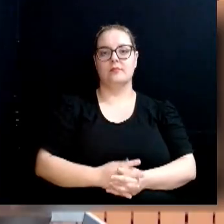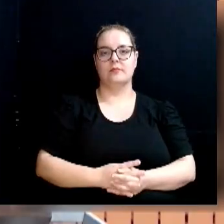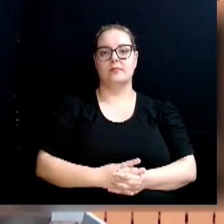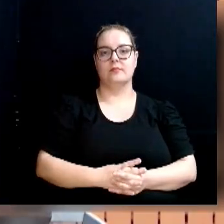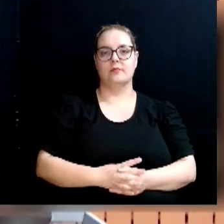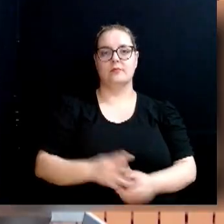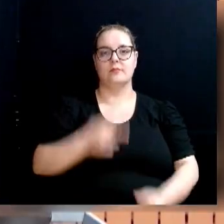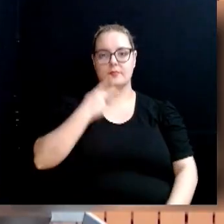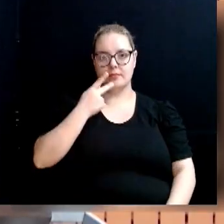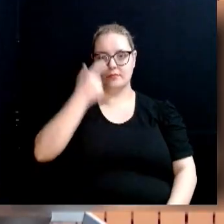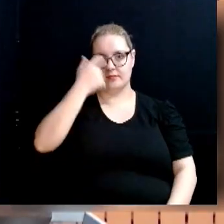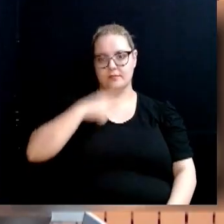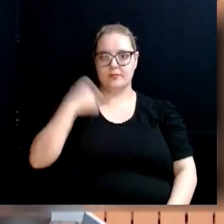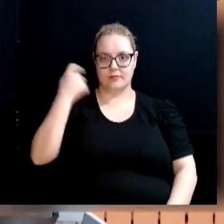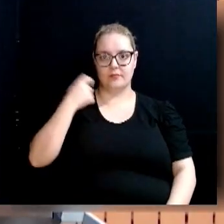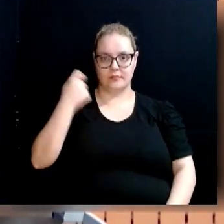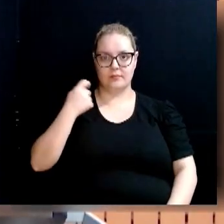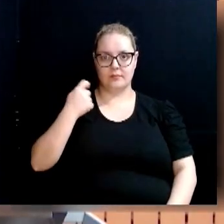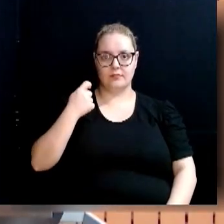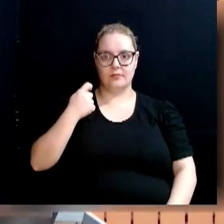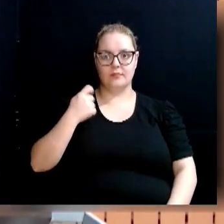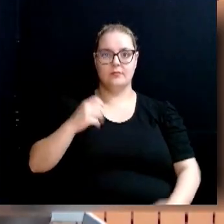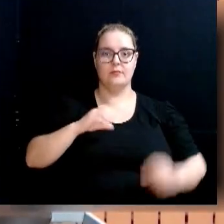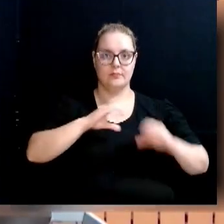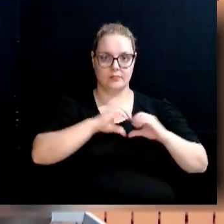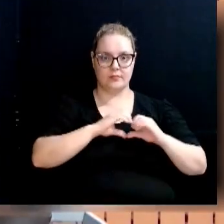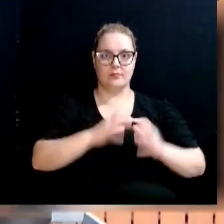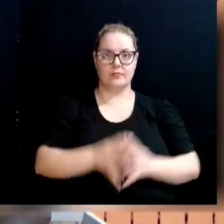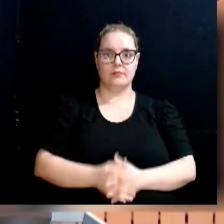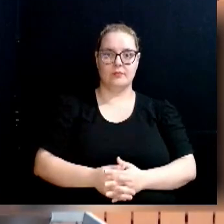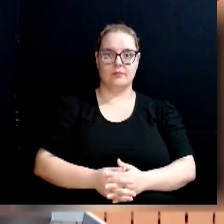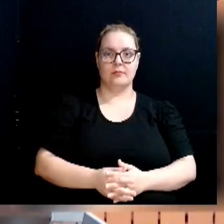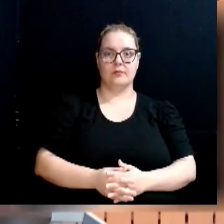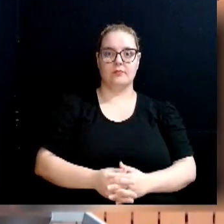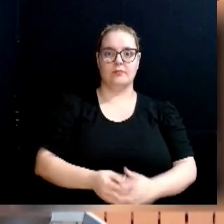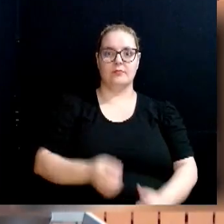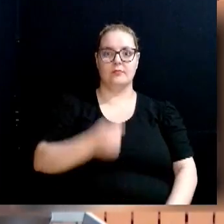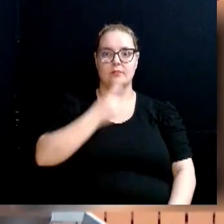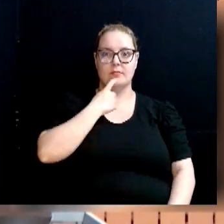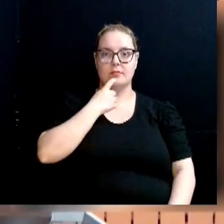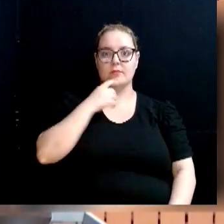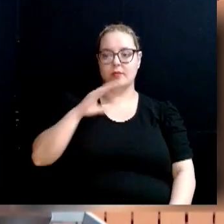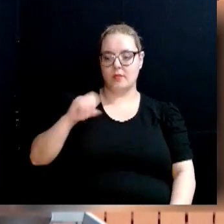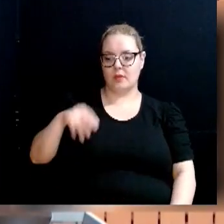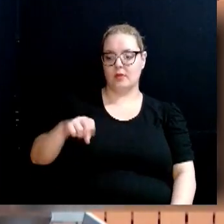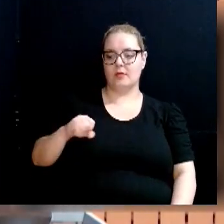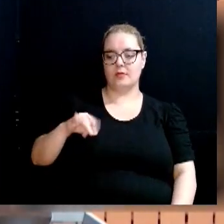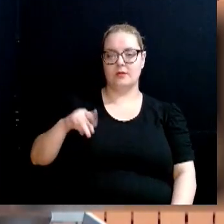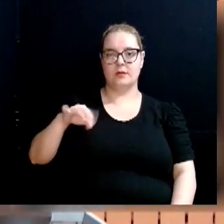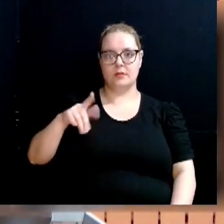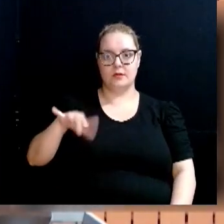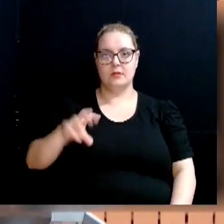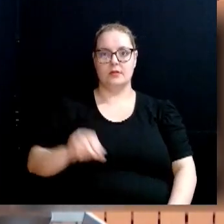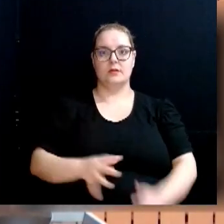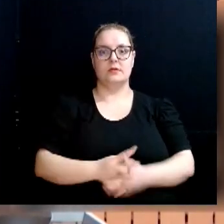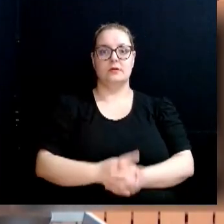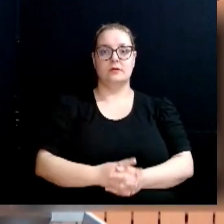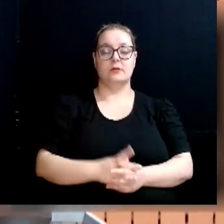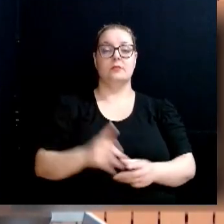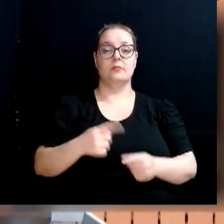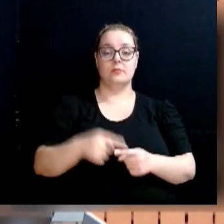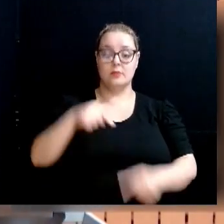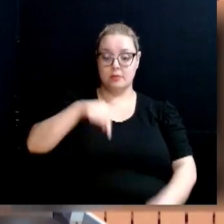de coração e campineiro de consideração, né? Porque essa cidade me